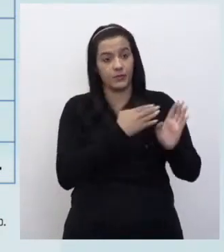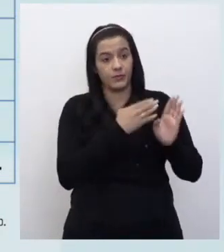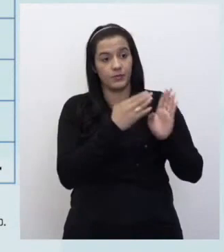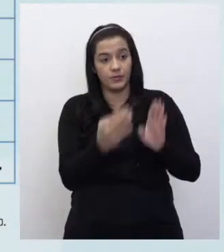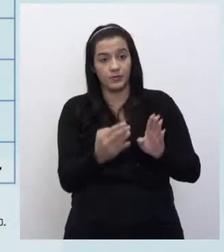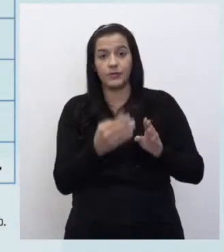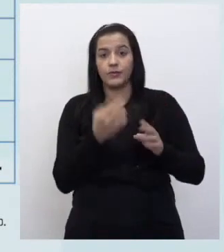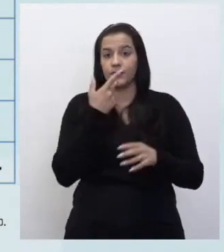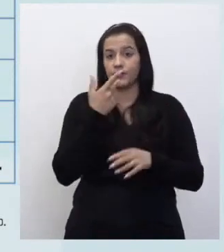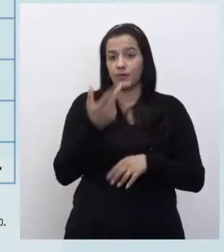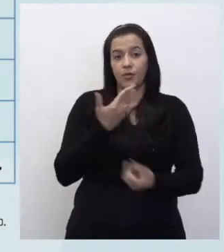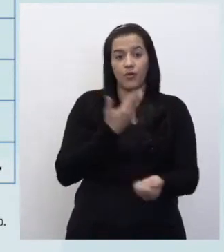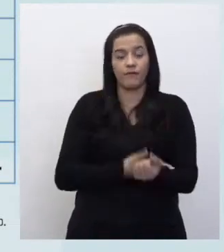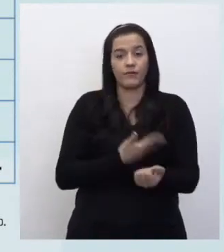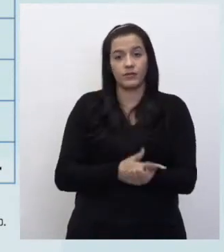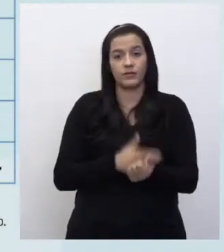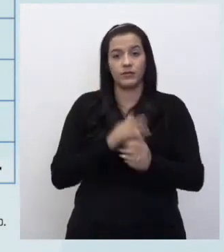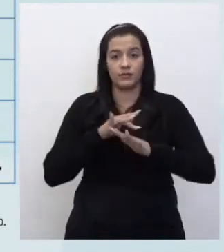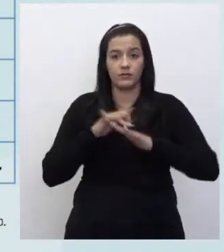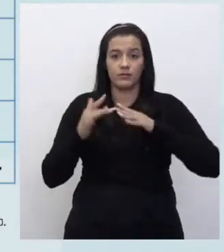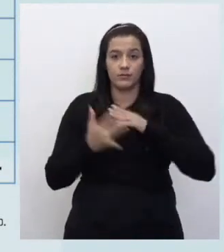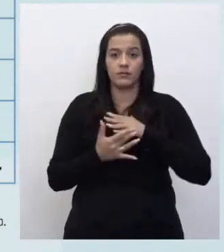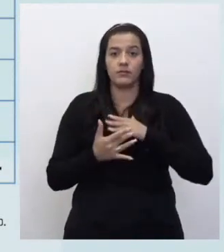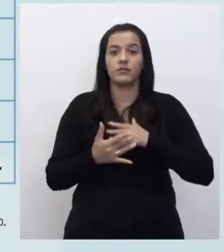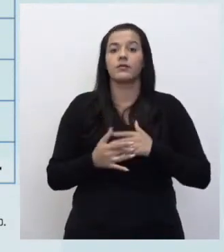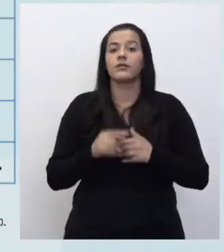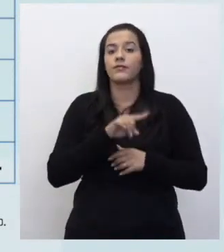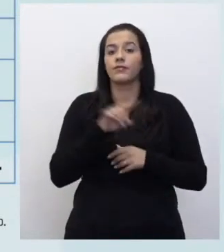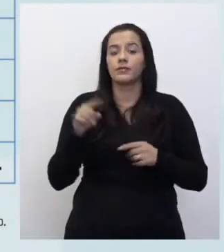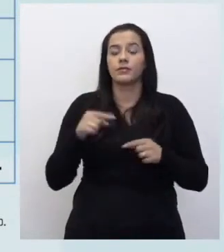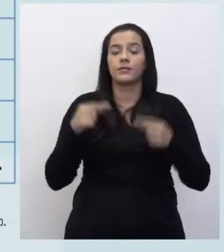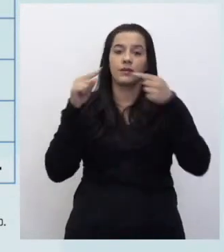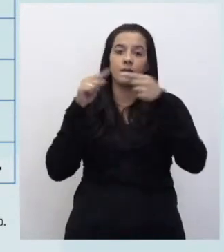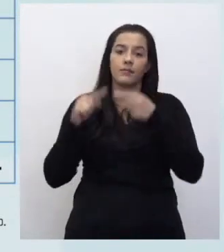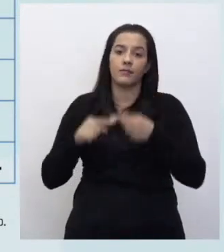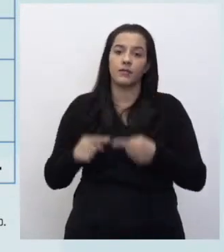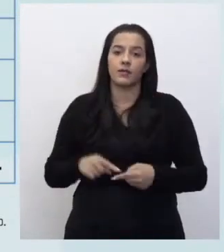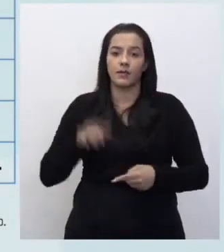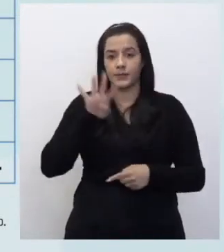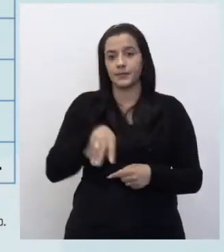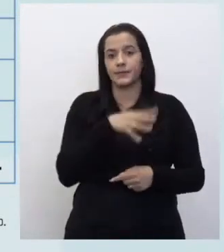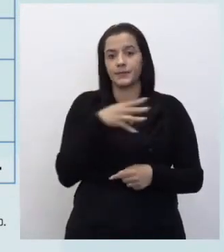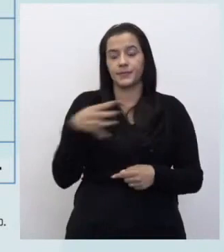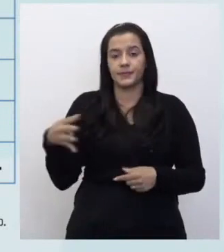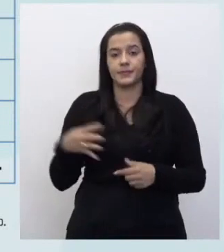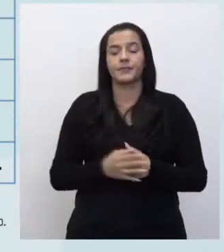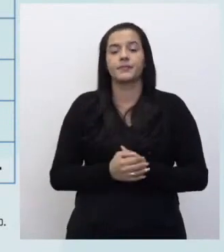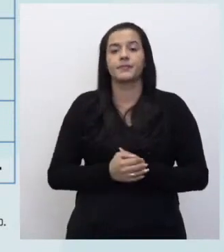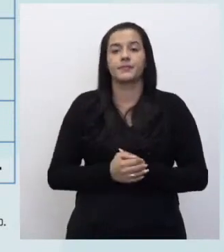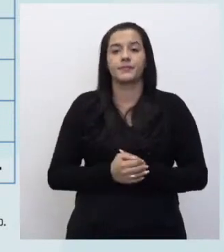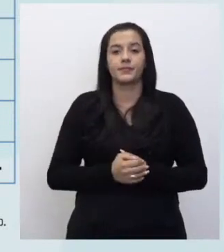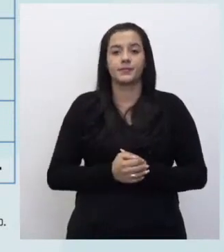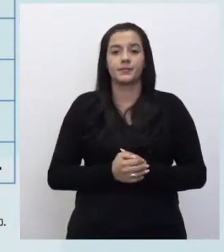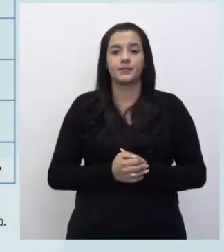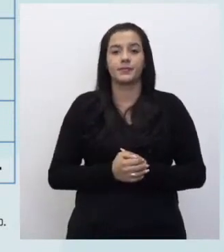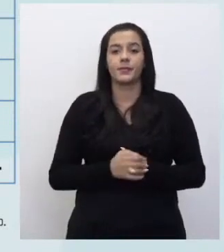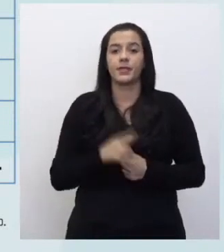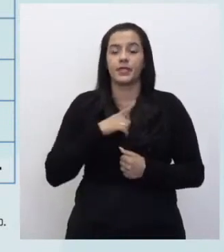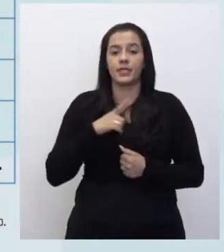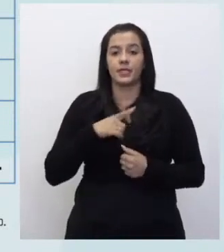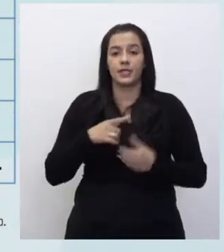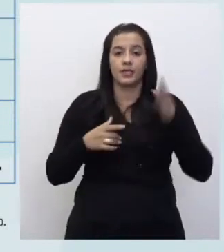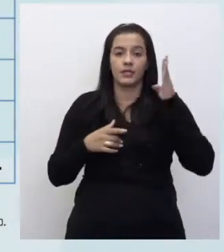o vício às redes sociais, relacione as colunas. That's it. So you have the numbers on the left, tem os números aí